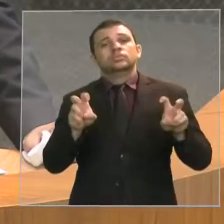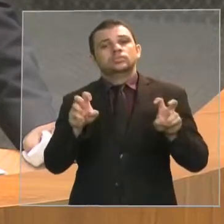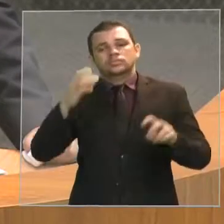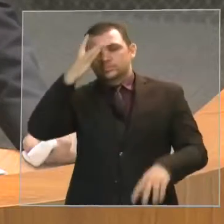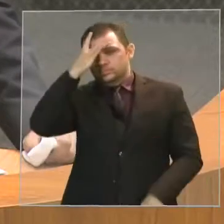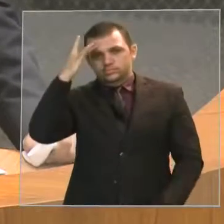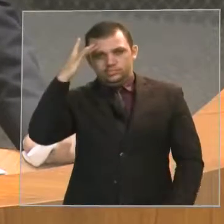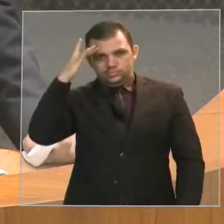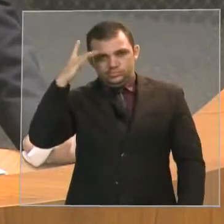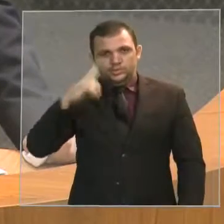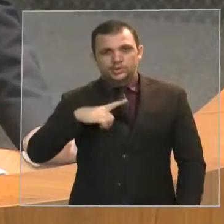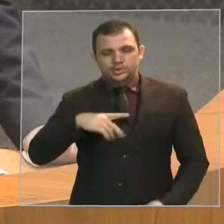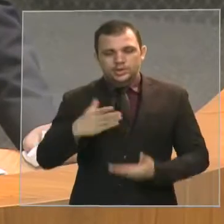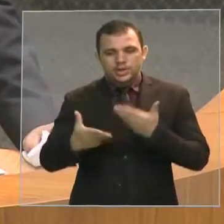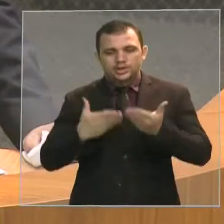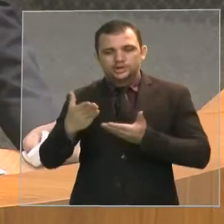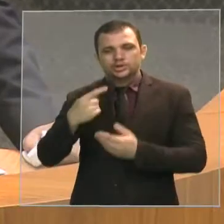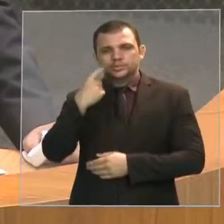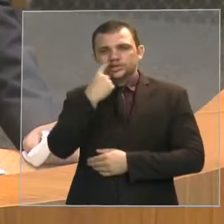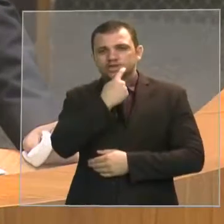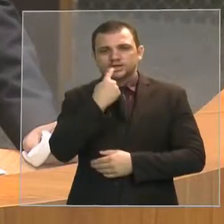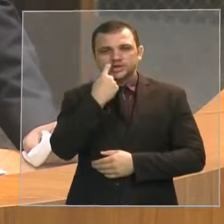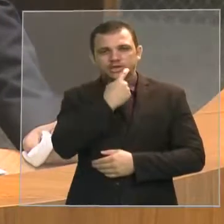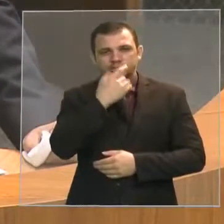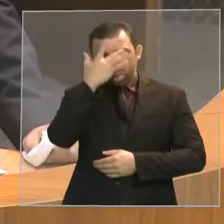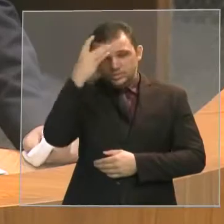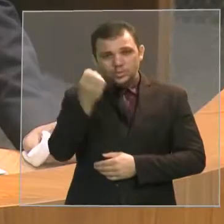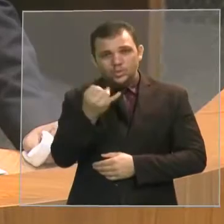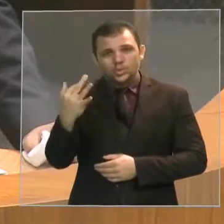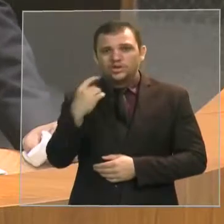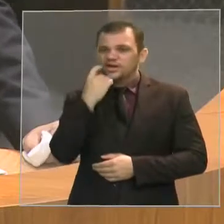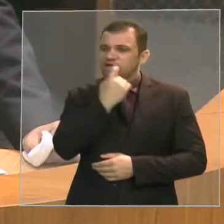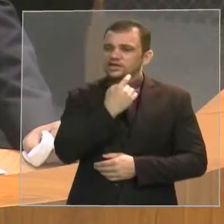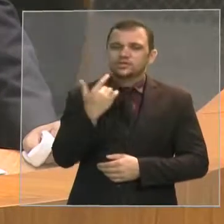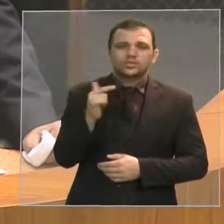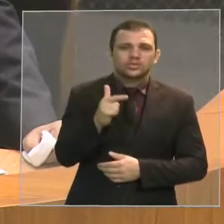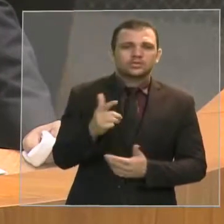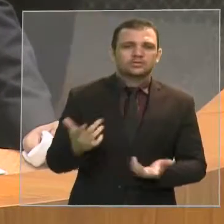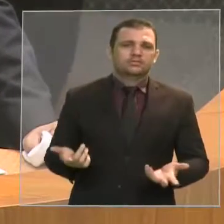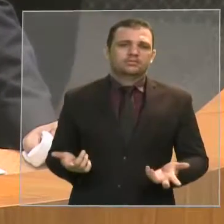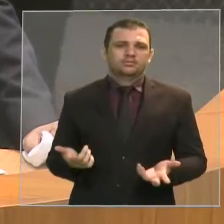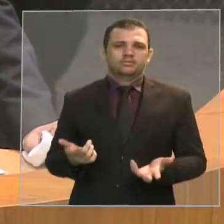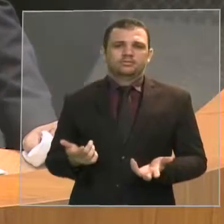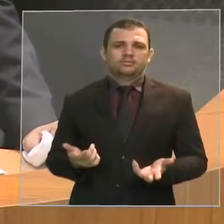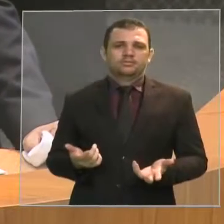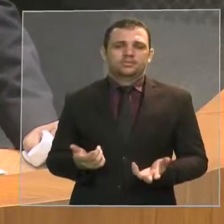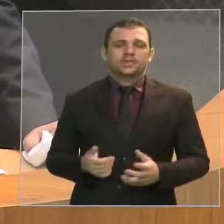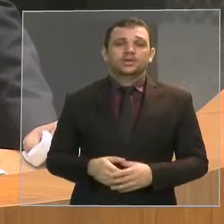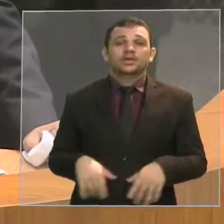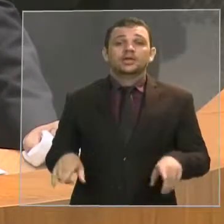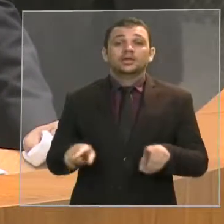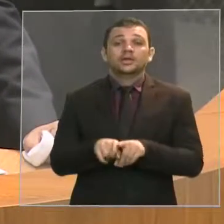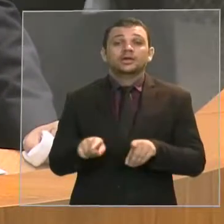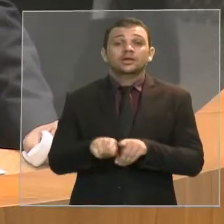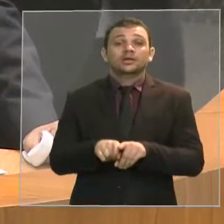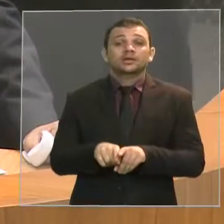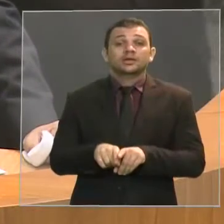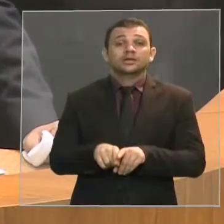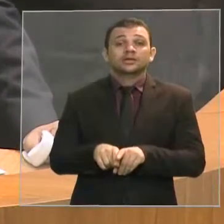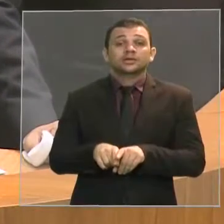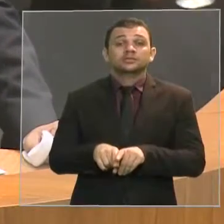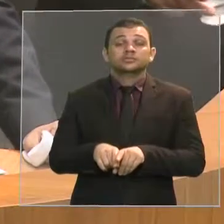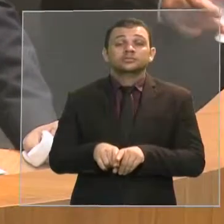pessoas desdentadas banguelas e que não têm as condições